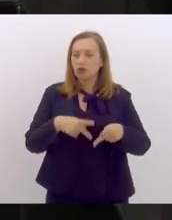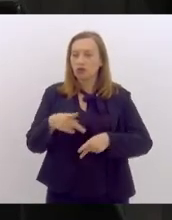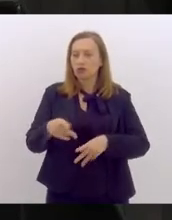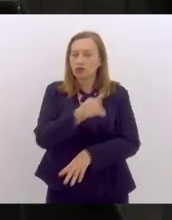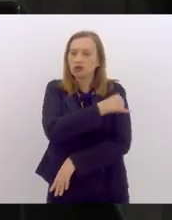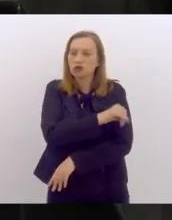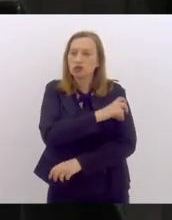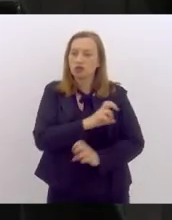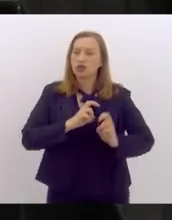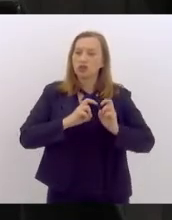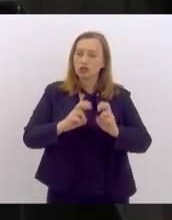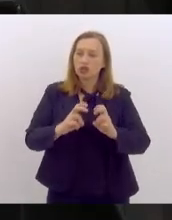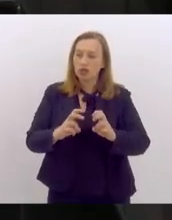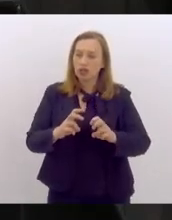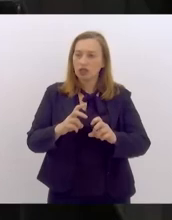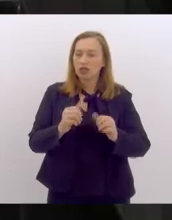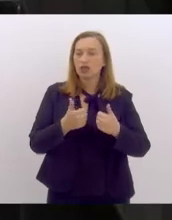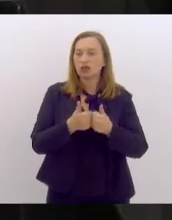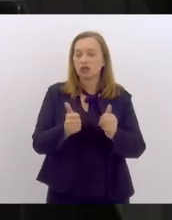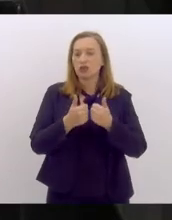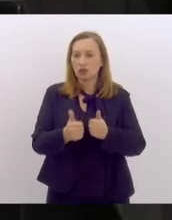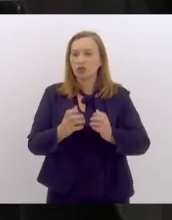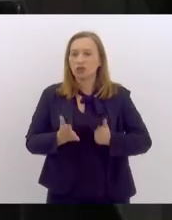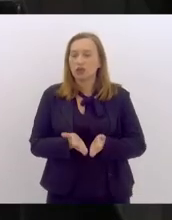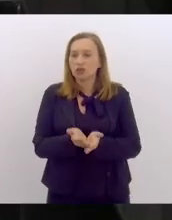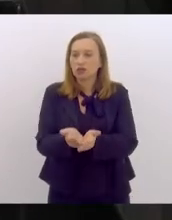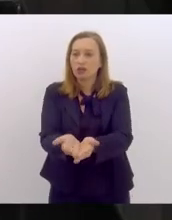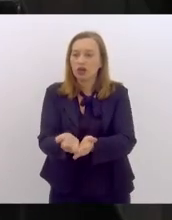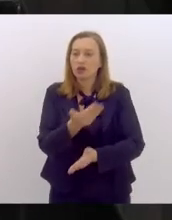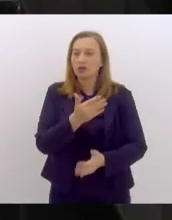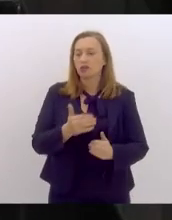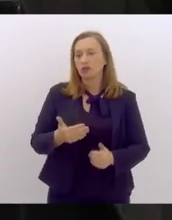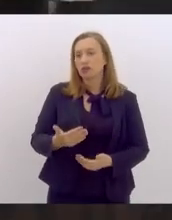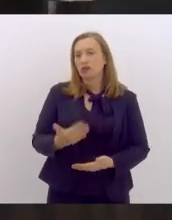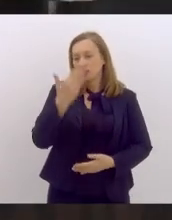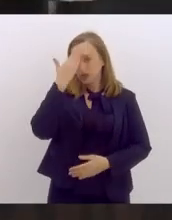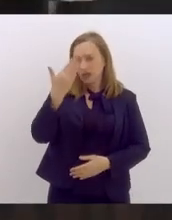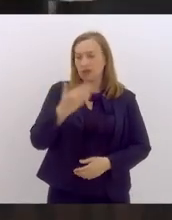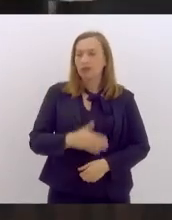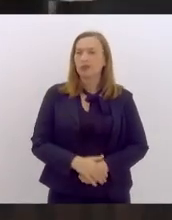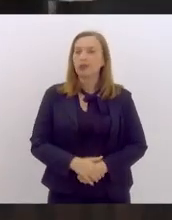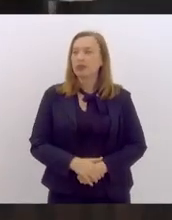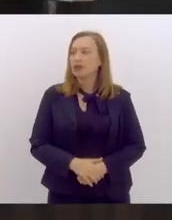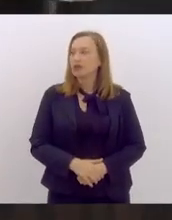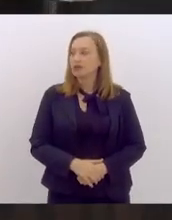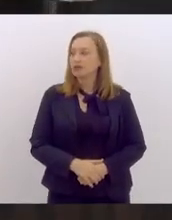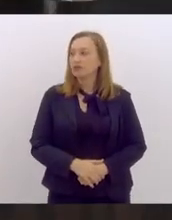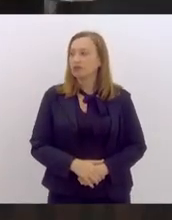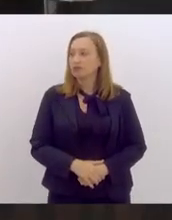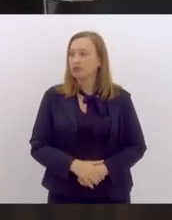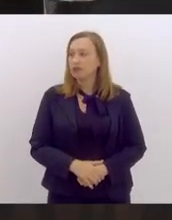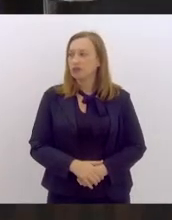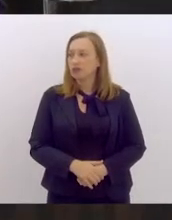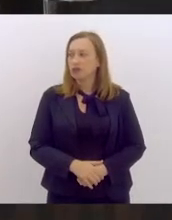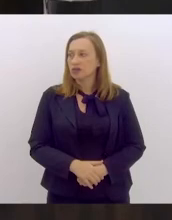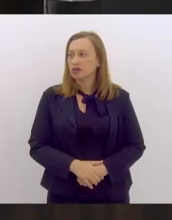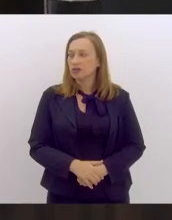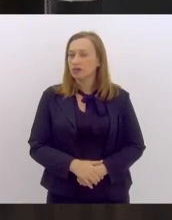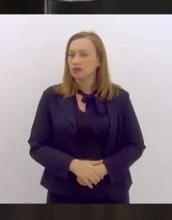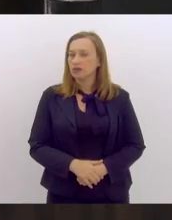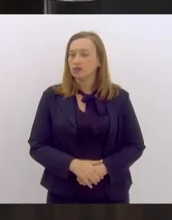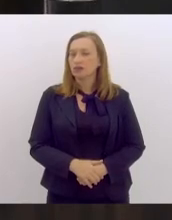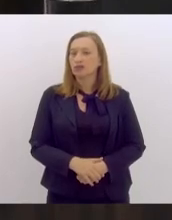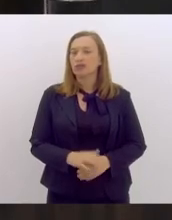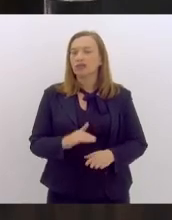metrô seja de Barca seja de onde Qualquer que seja o transporte público Muito obrigado e não havendo mais oradores